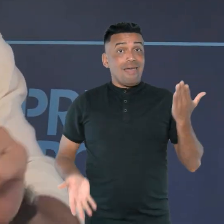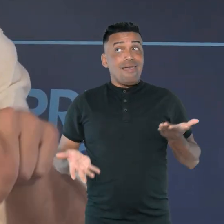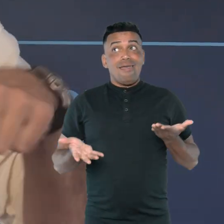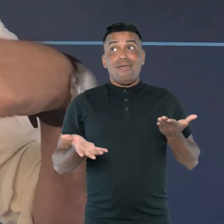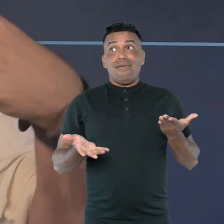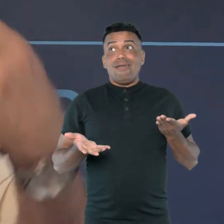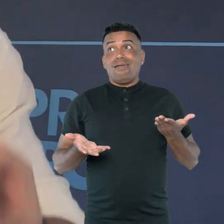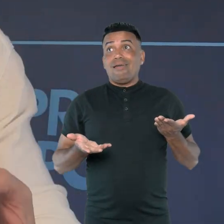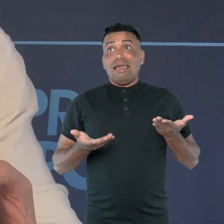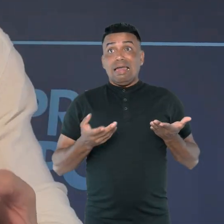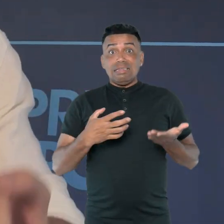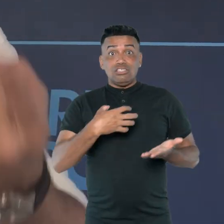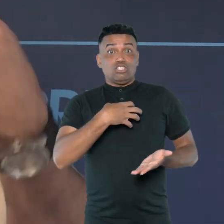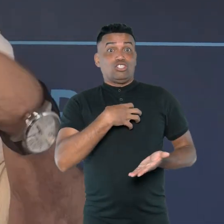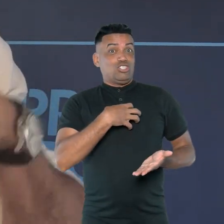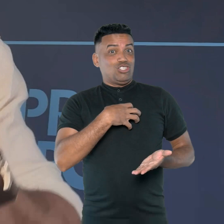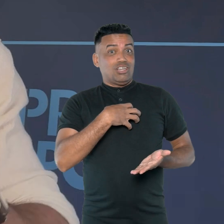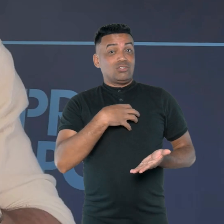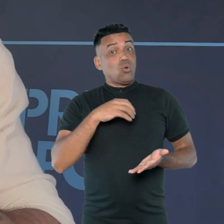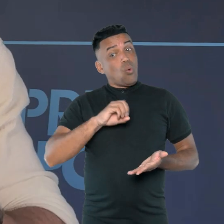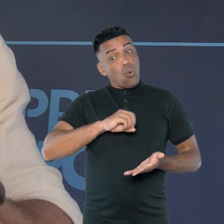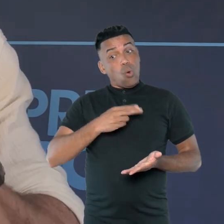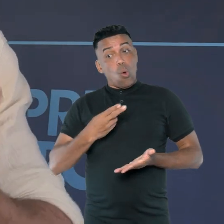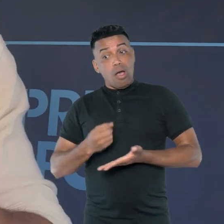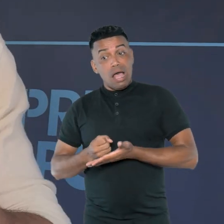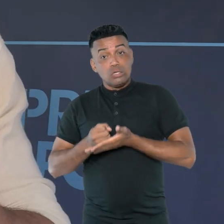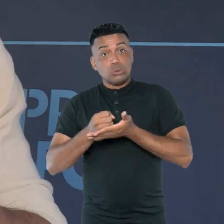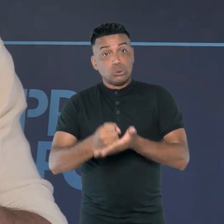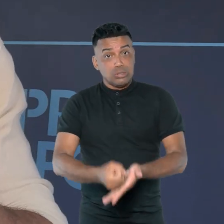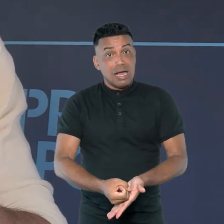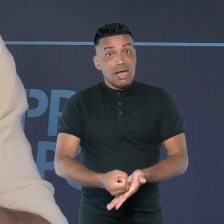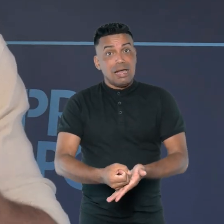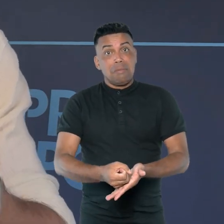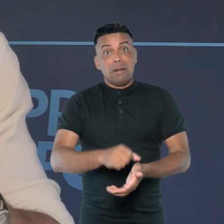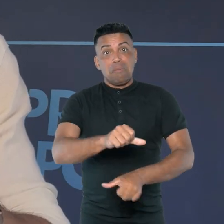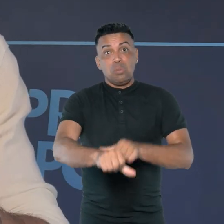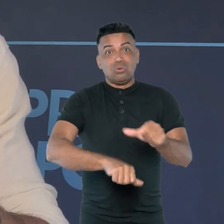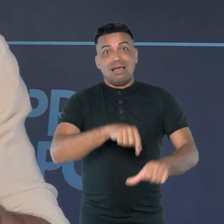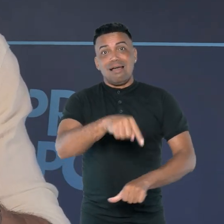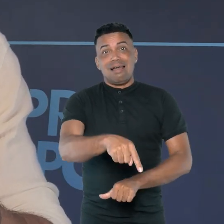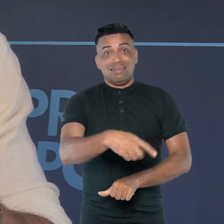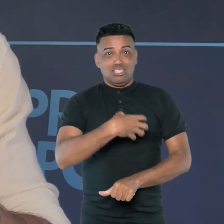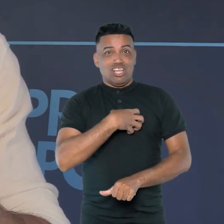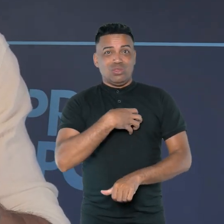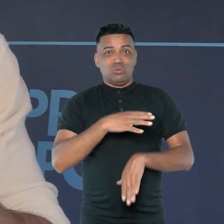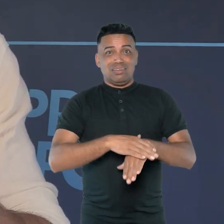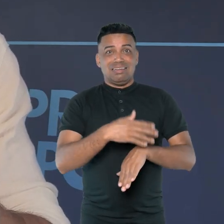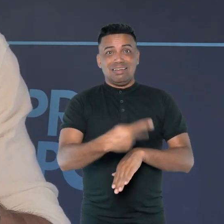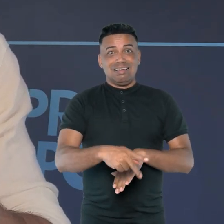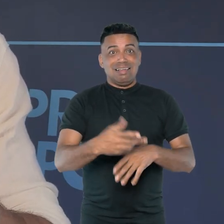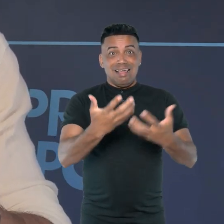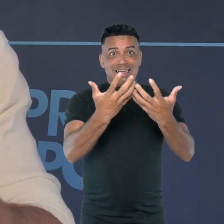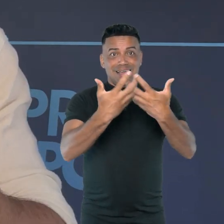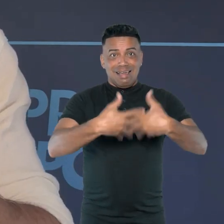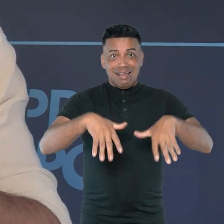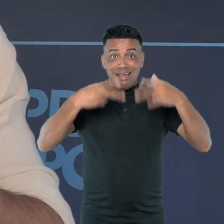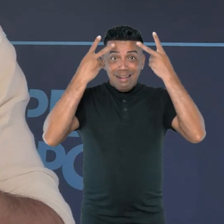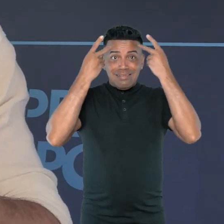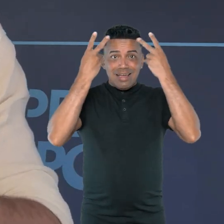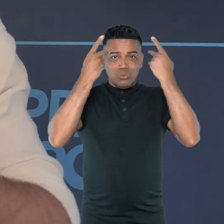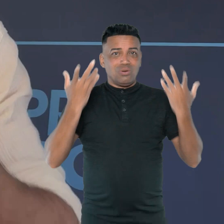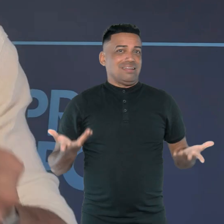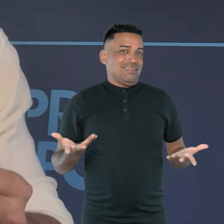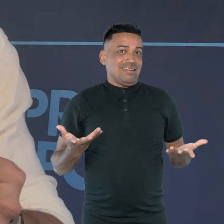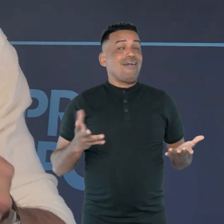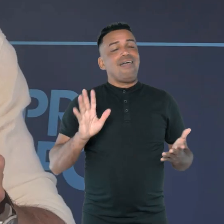ou contribuir para que essas coisas não aconteçam de forma tão natural, é